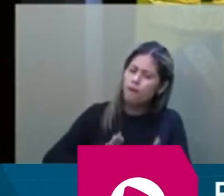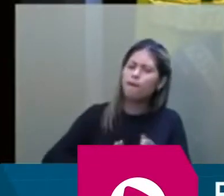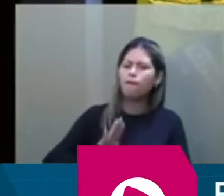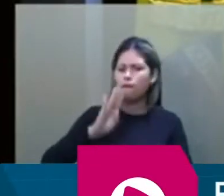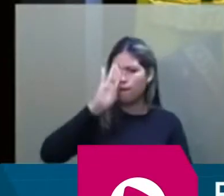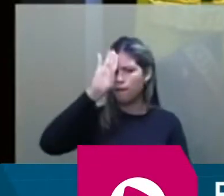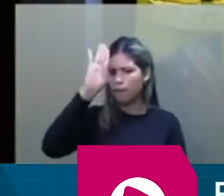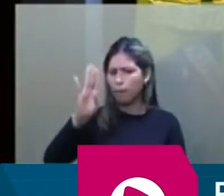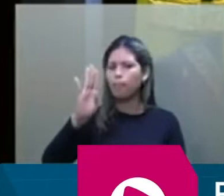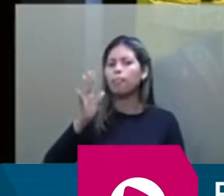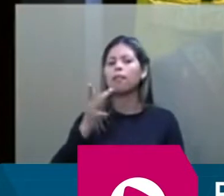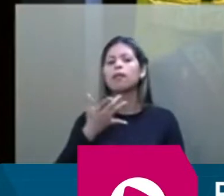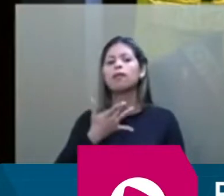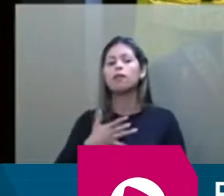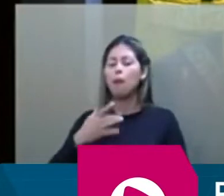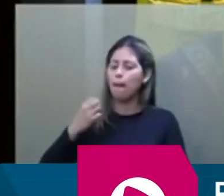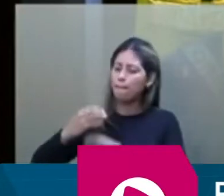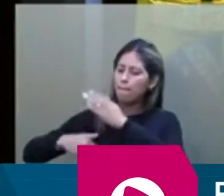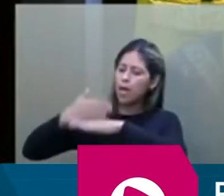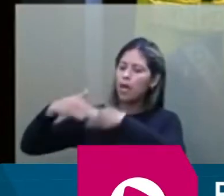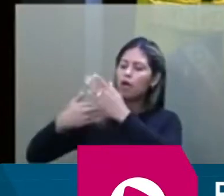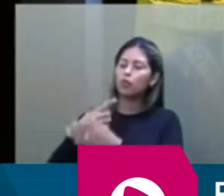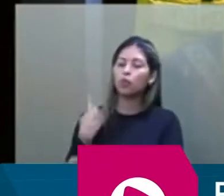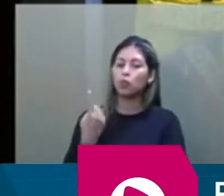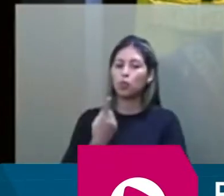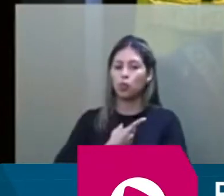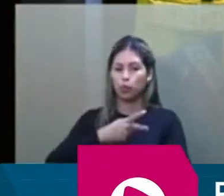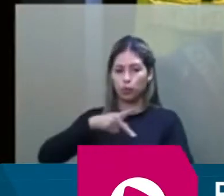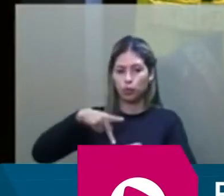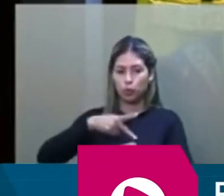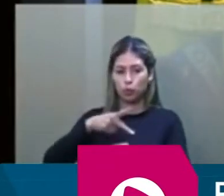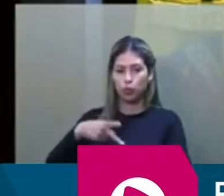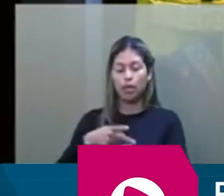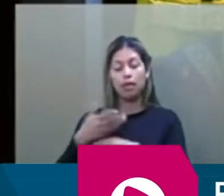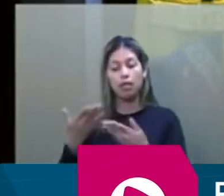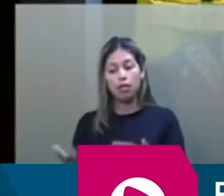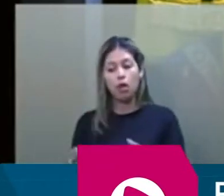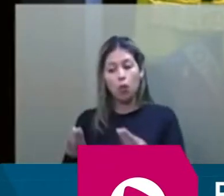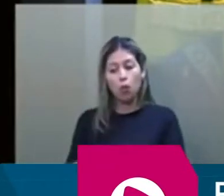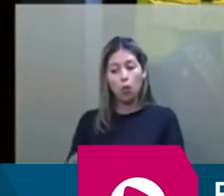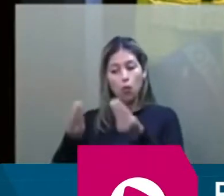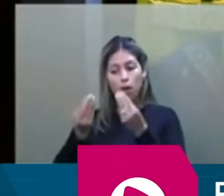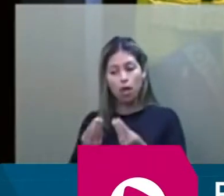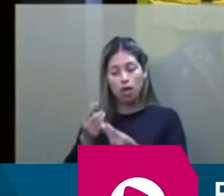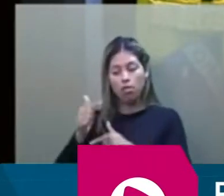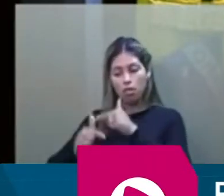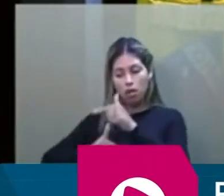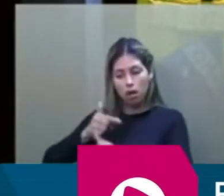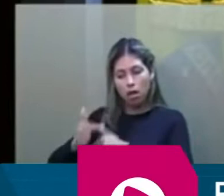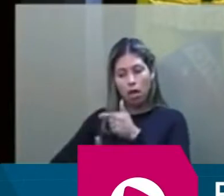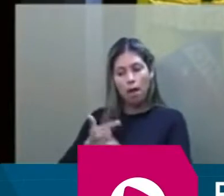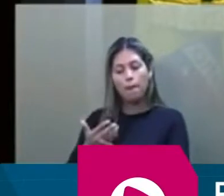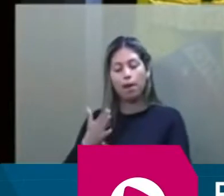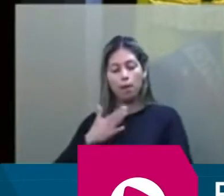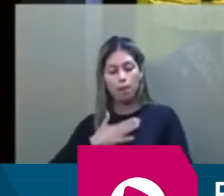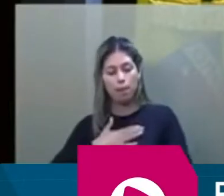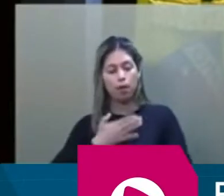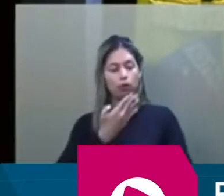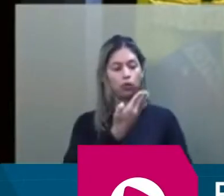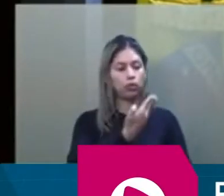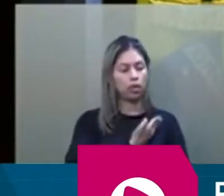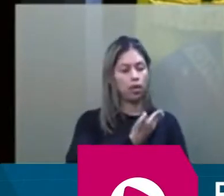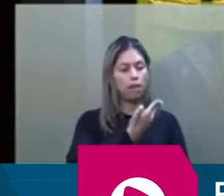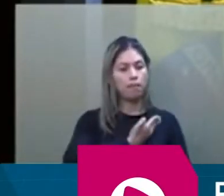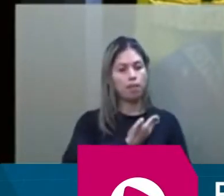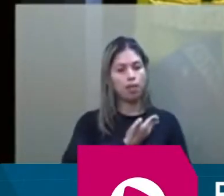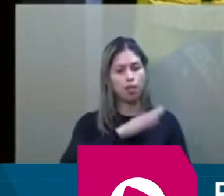recuperação e reconstrução do nosso país. O cargo que me foi confiado por Vossas Excelências, meus pares,